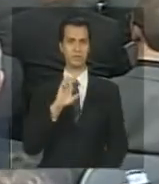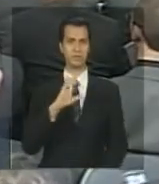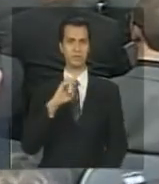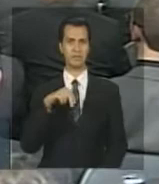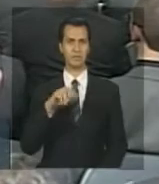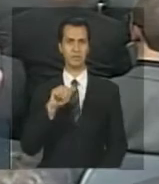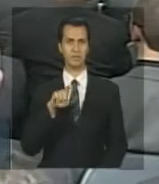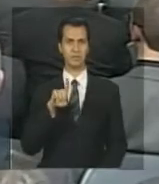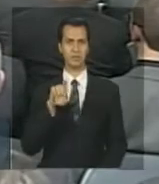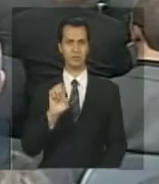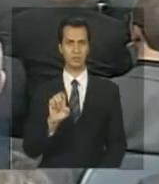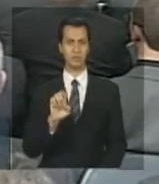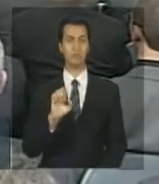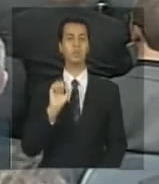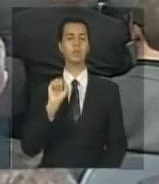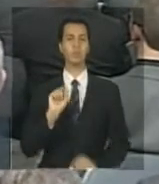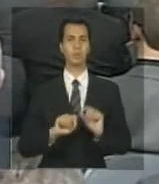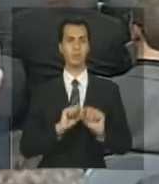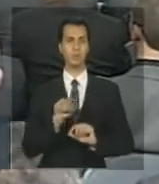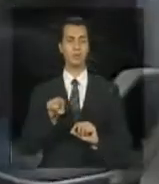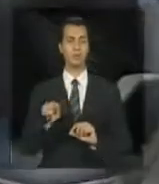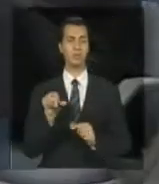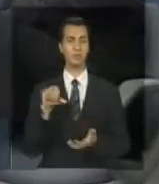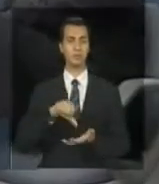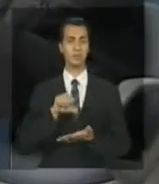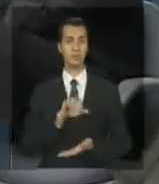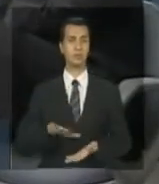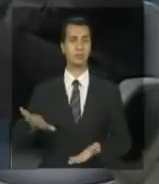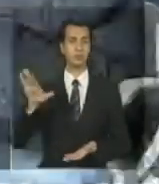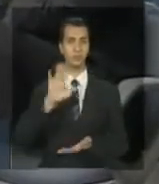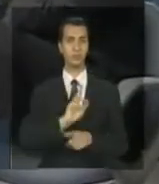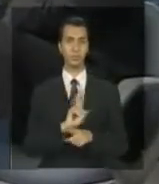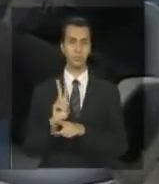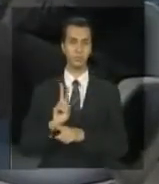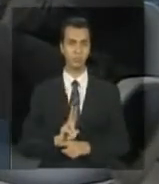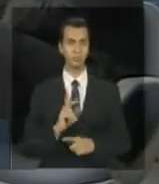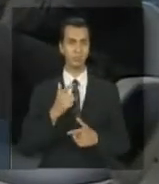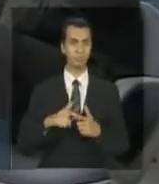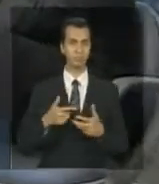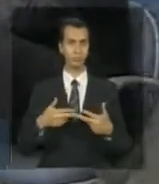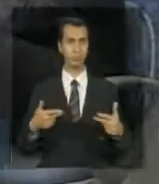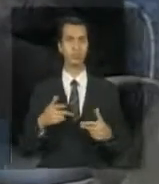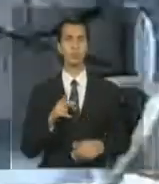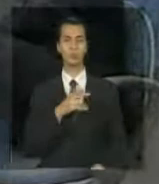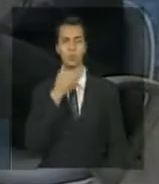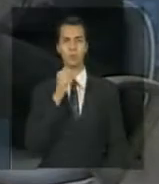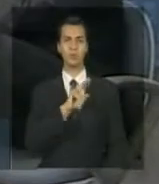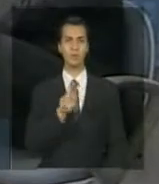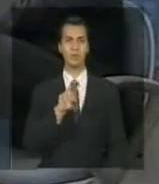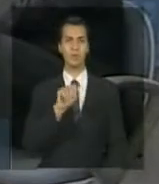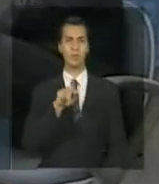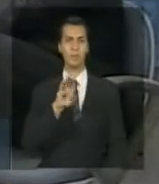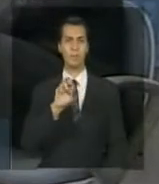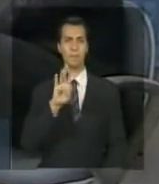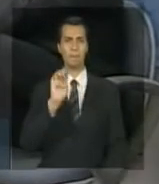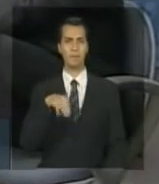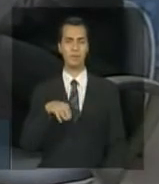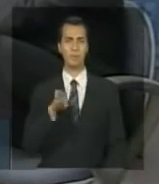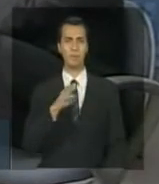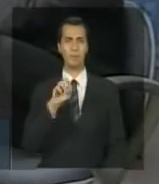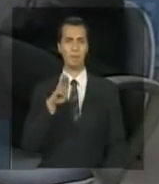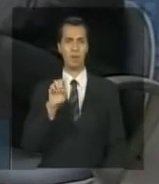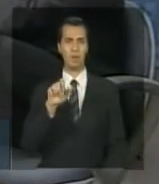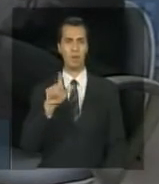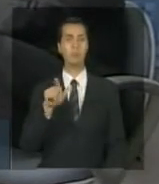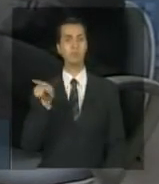centro Nacional de gerenciamento e de riscos e desastres do Ministério da Integração Nacional a migram para a apresentação sobre